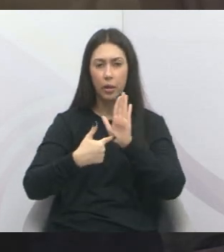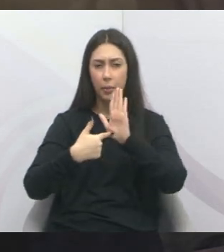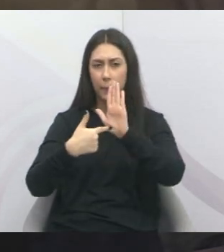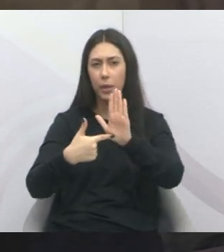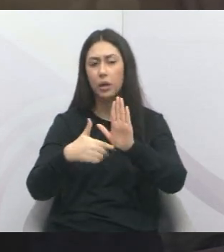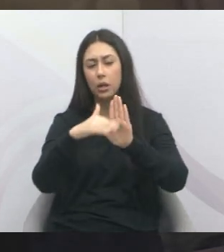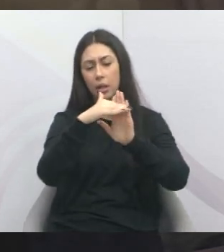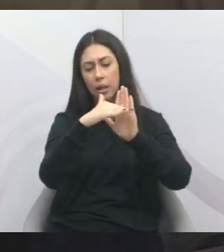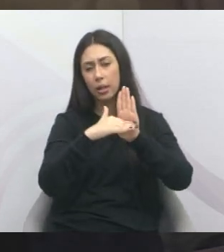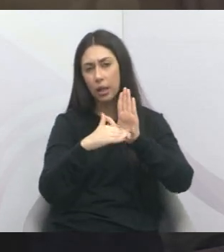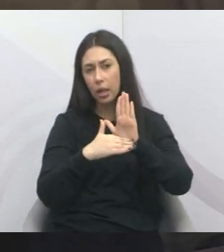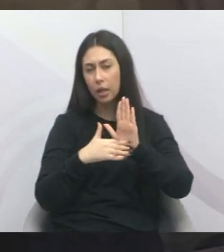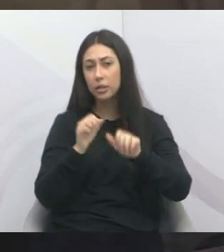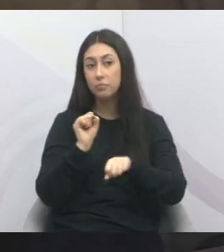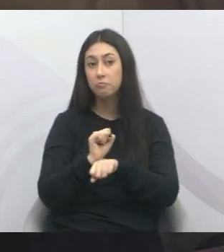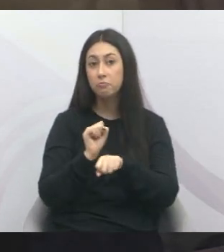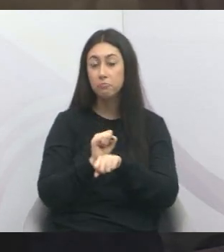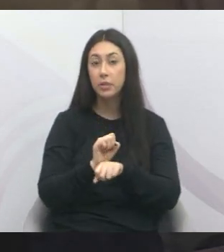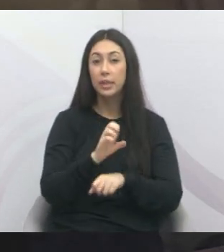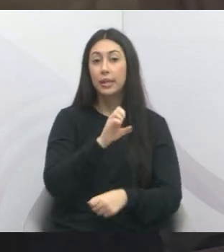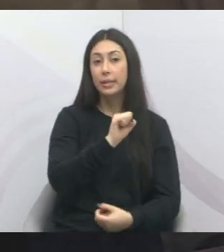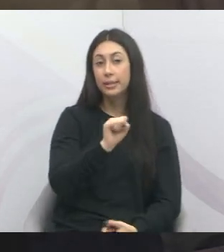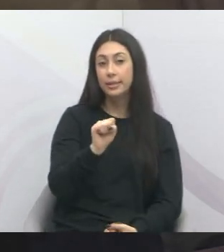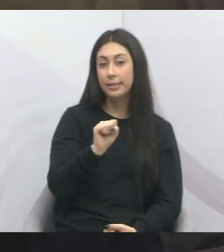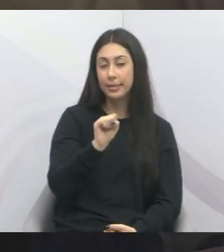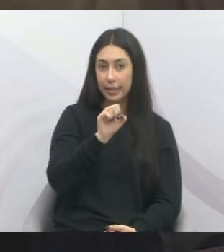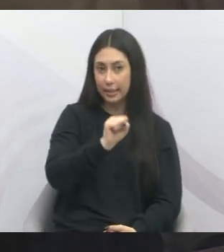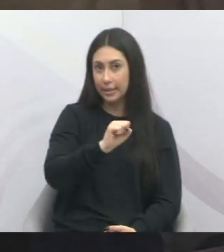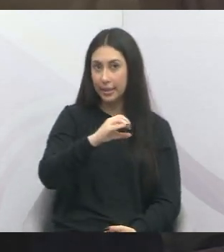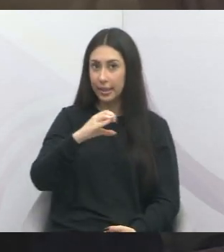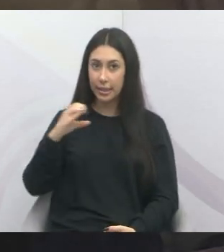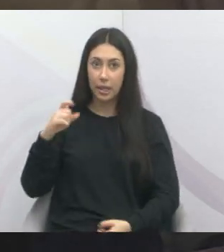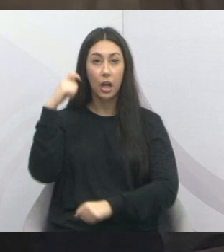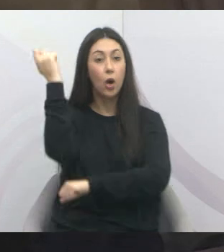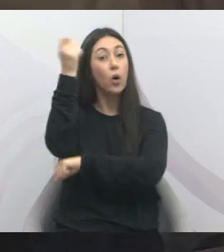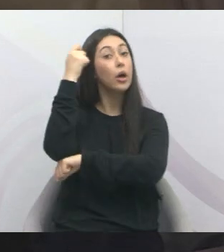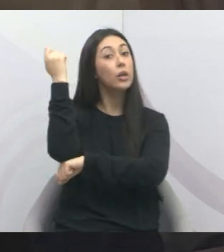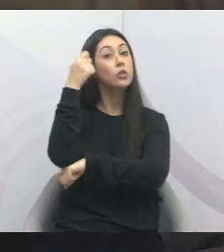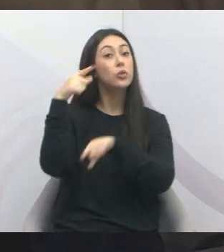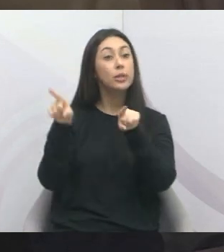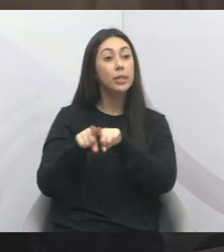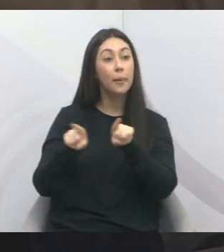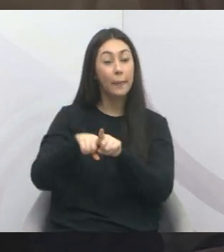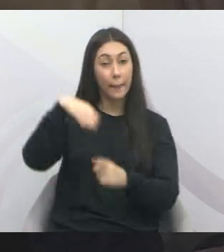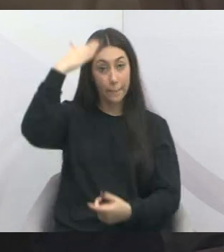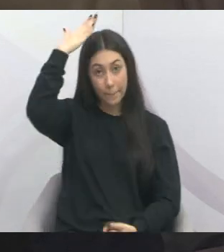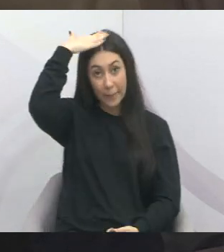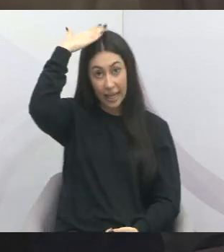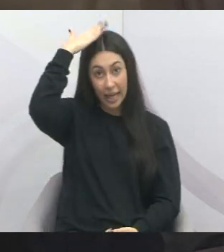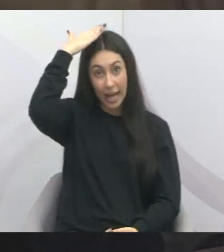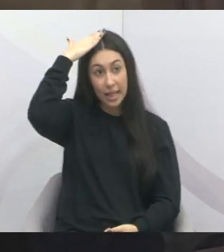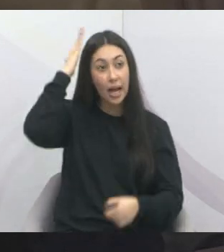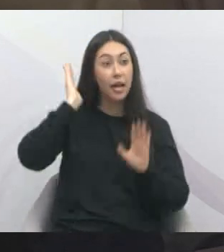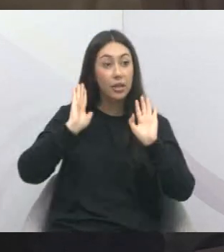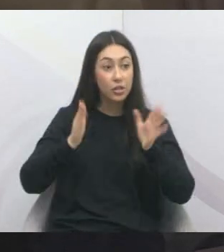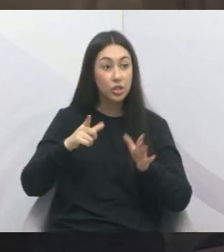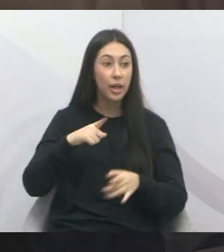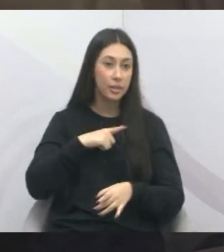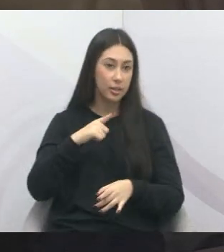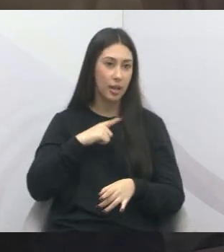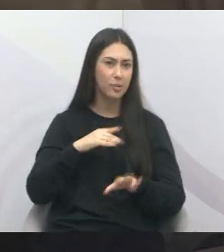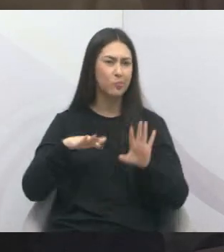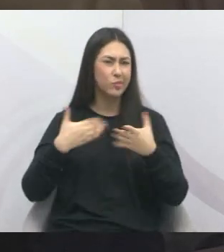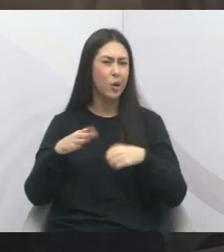lista de espera, Santa Catarina, Rio Grande do Sul e Paraná. essas 3 cidades já existem, então não é